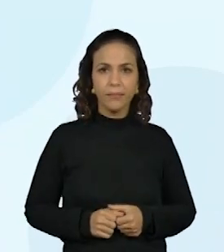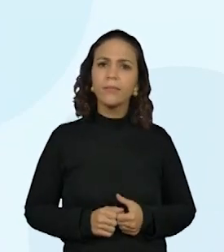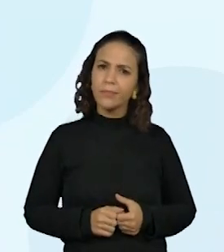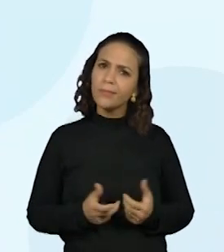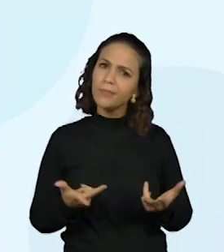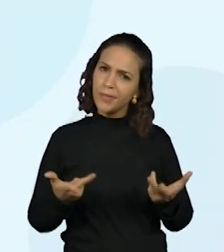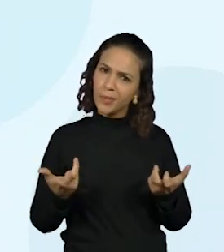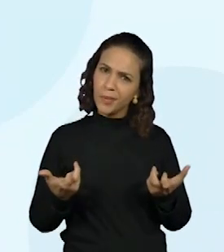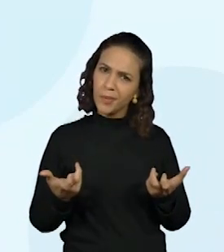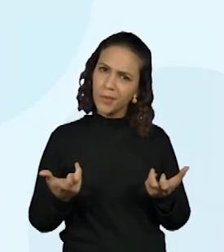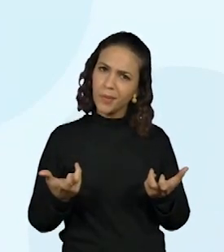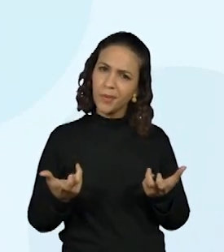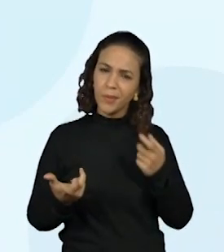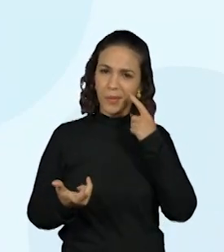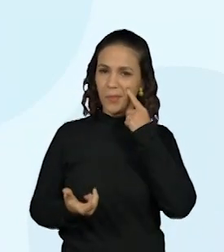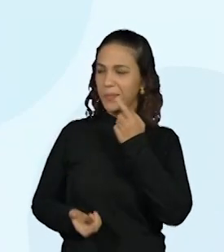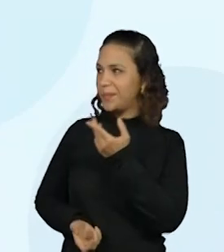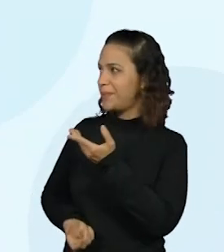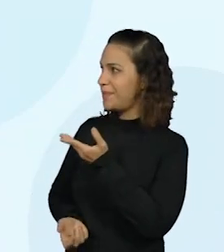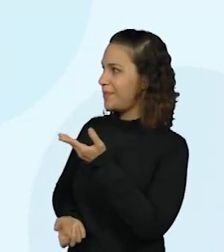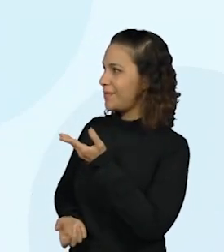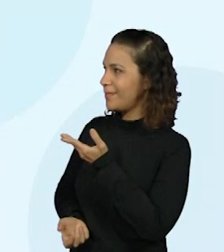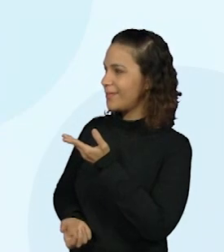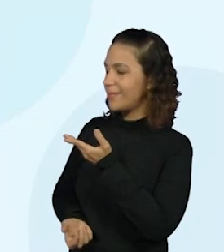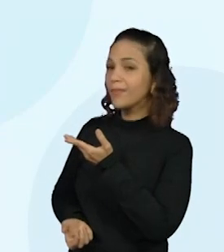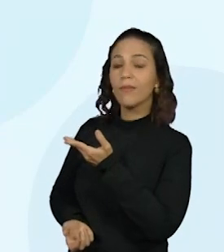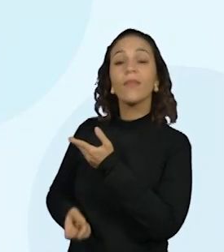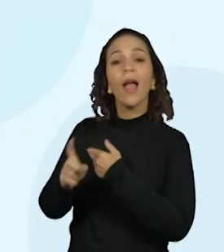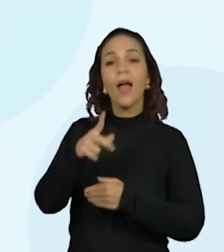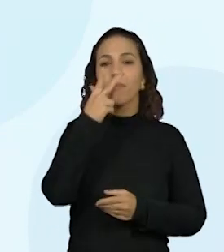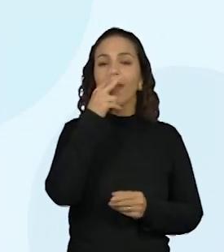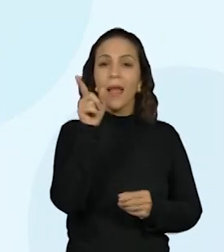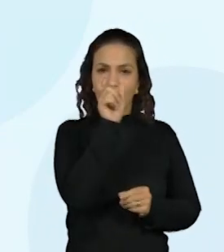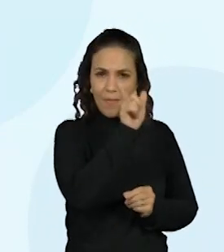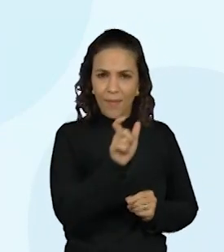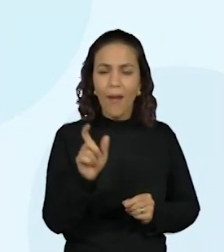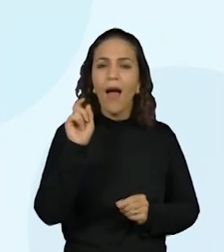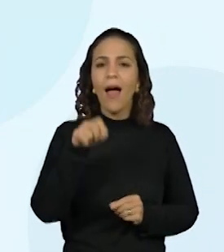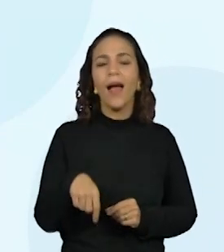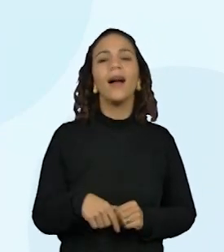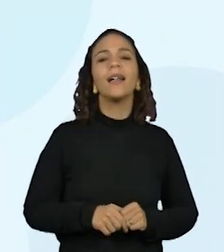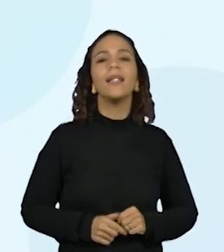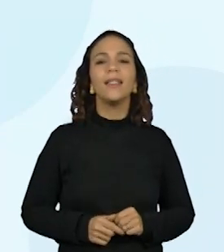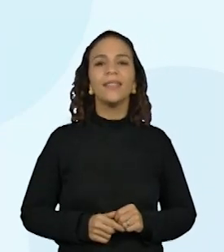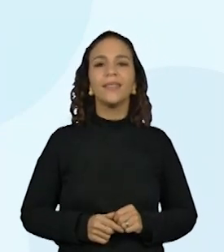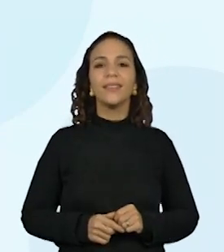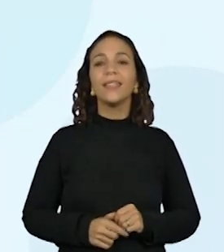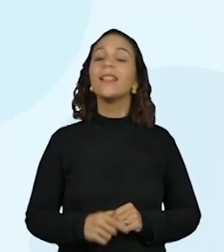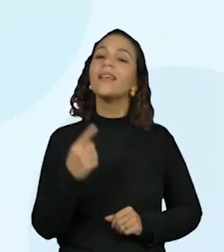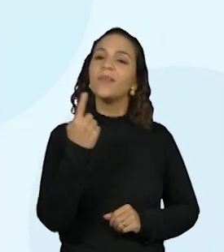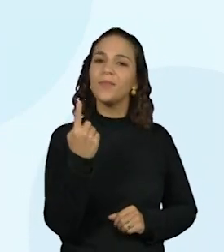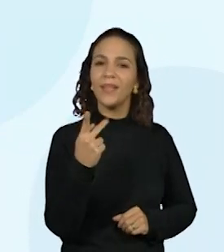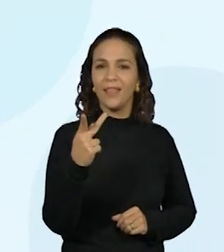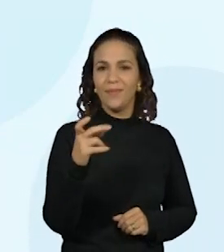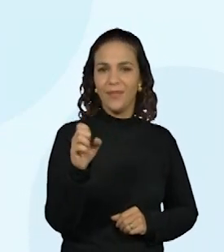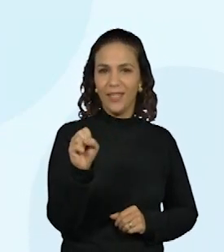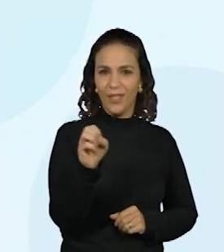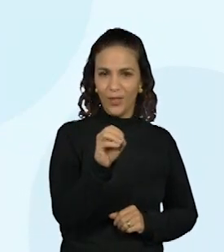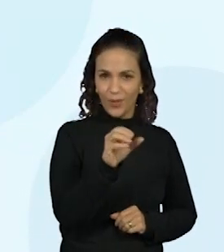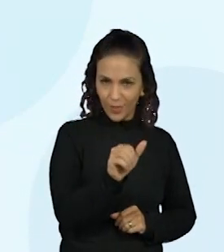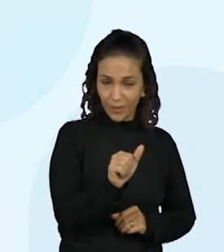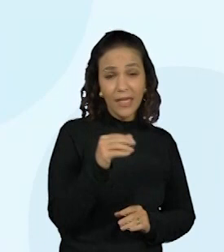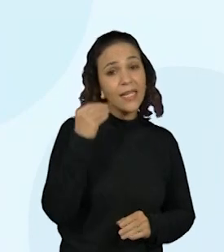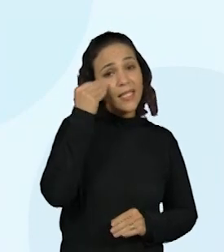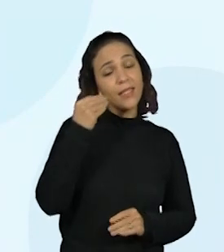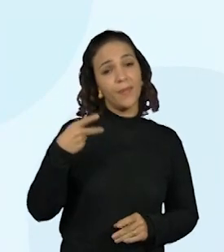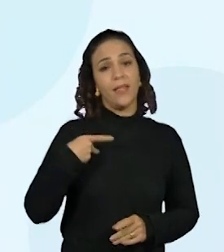Percebem que eu destaquei algumas palavras que confirmam que ela está falando de si, em primeira pessoa, de uma experiência que ela viveu.